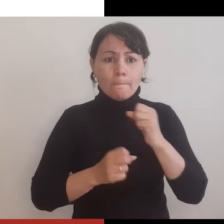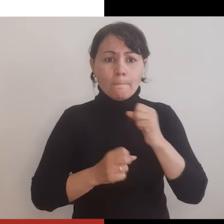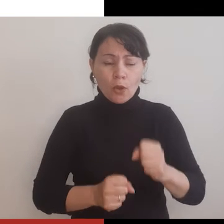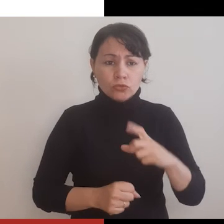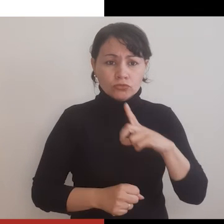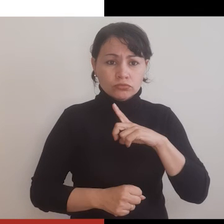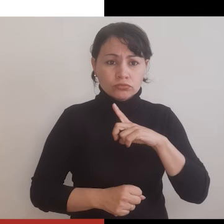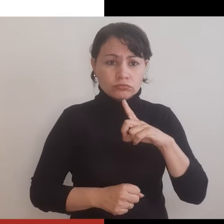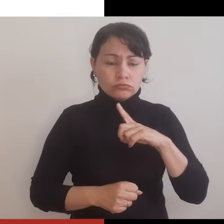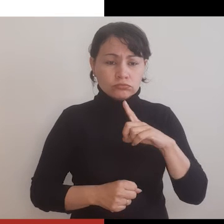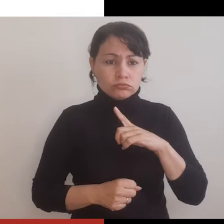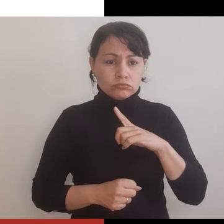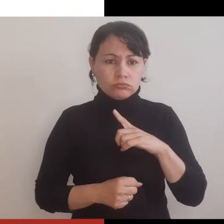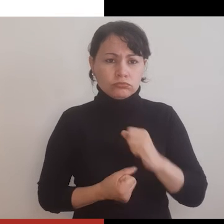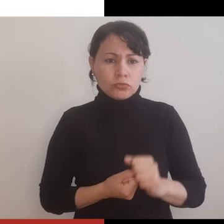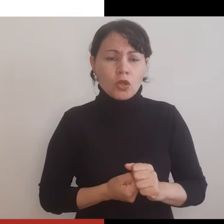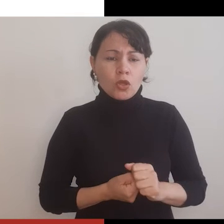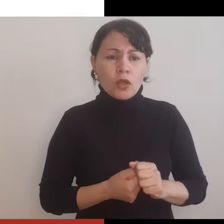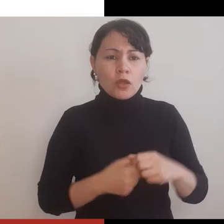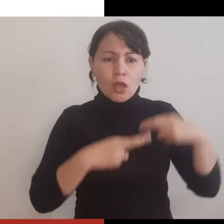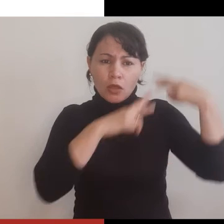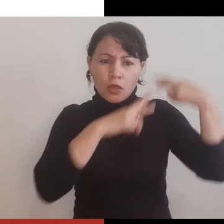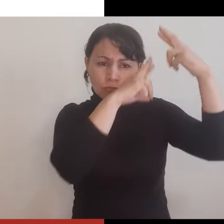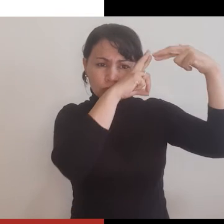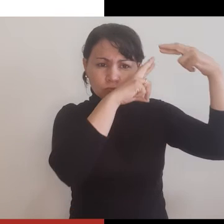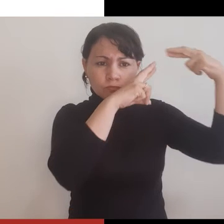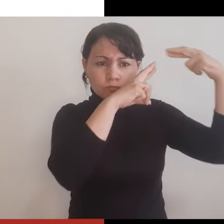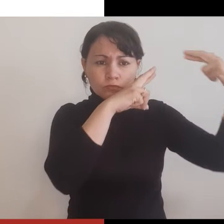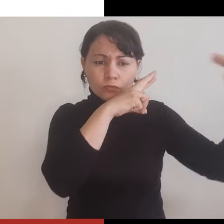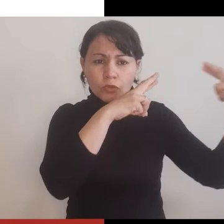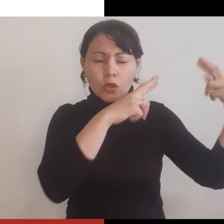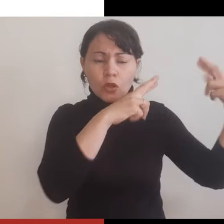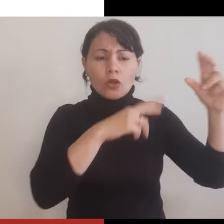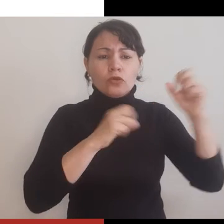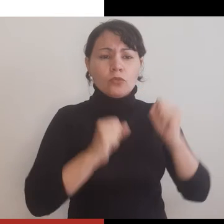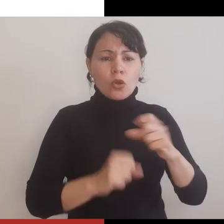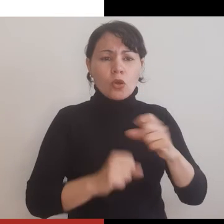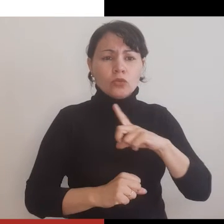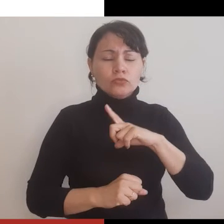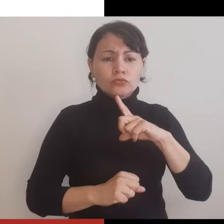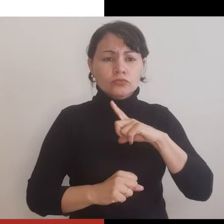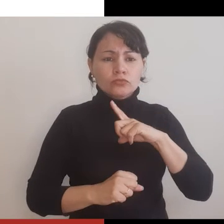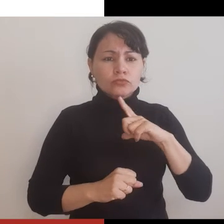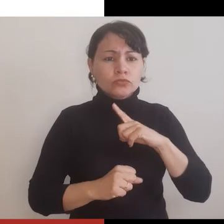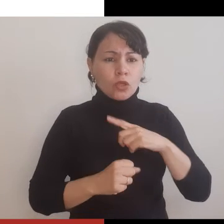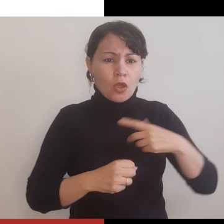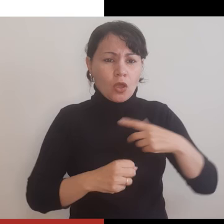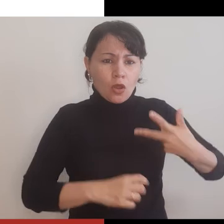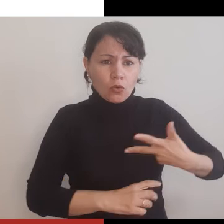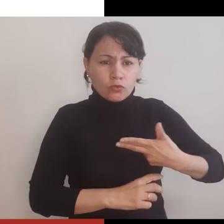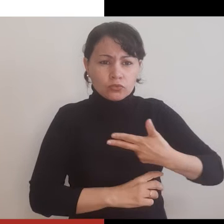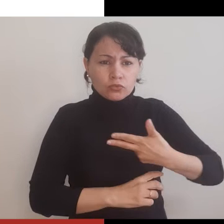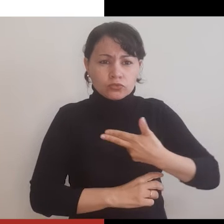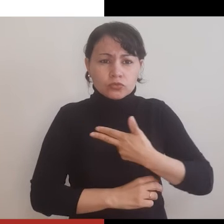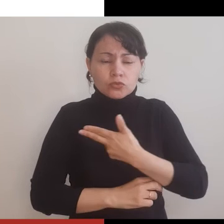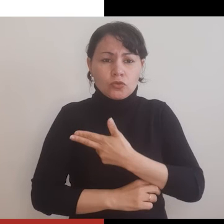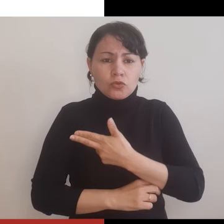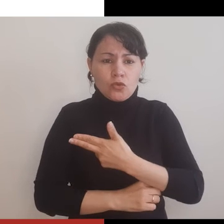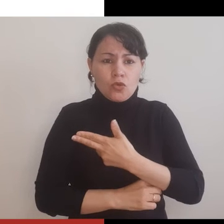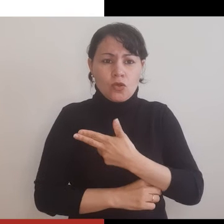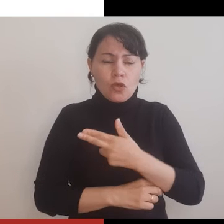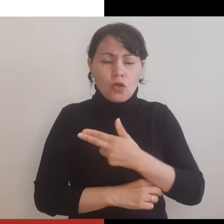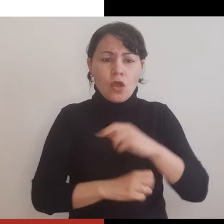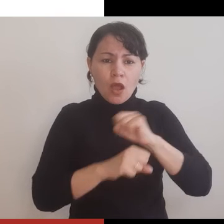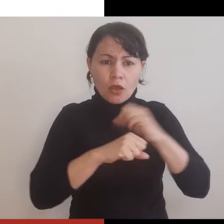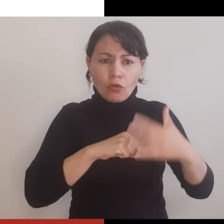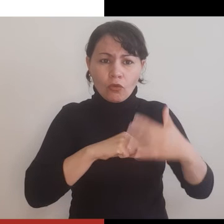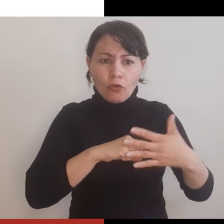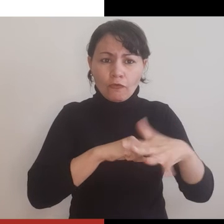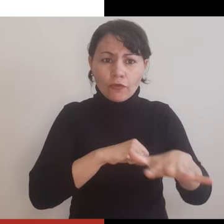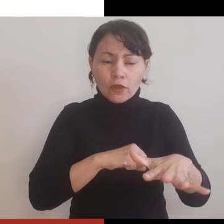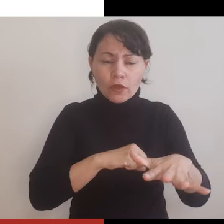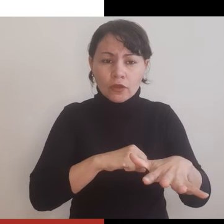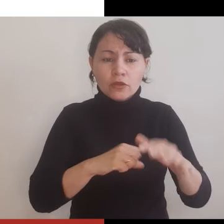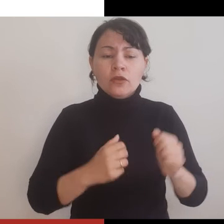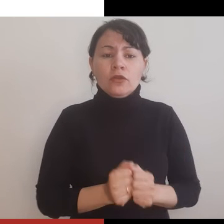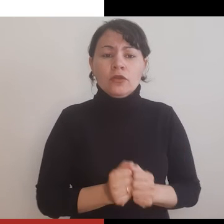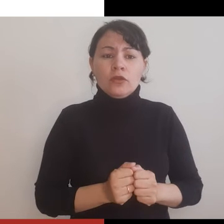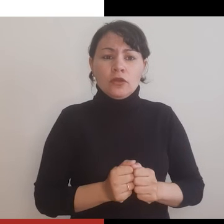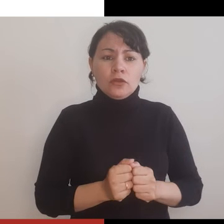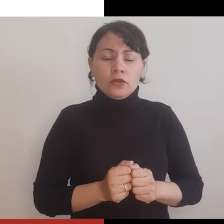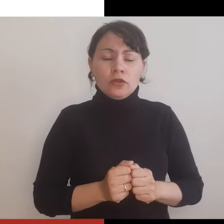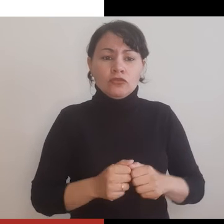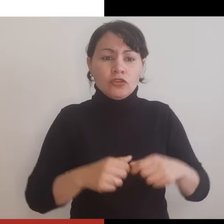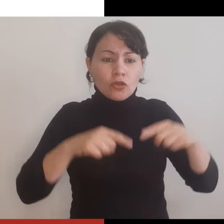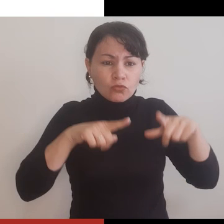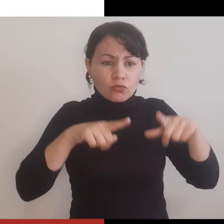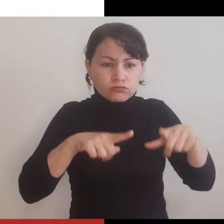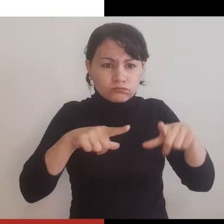posso ter as UTIs neurológicas, posso ter as UTIs cirúrgicas, a UTI COVID, ou seja,